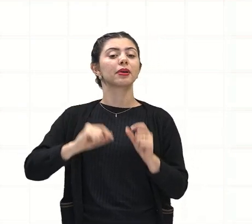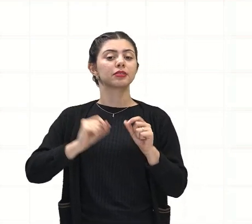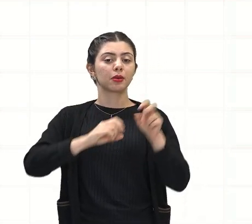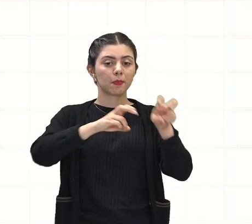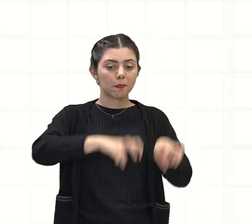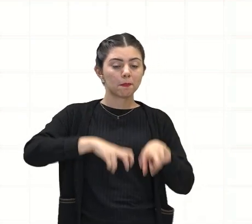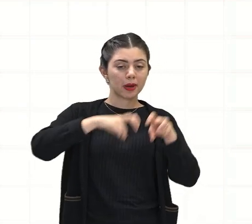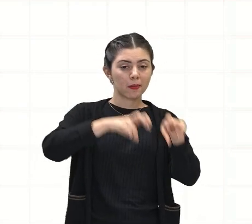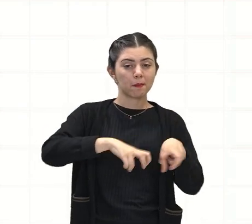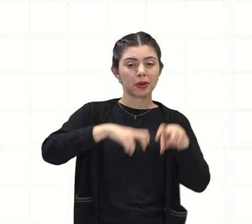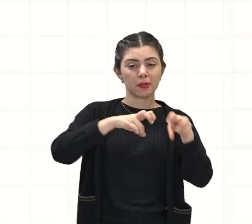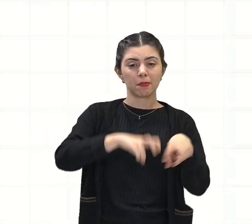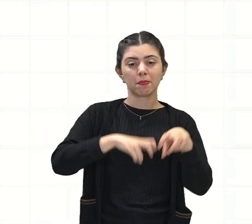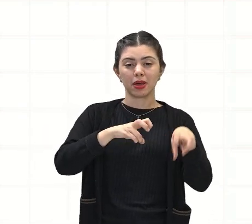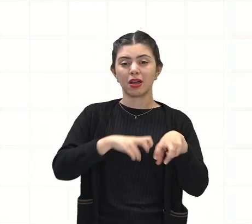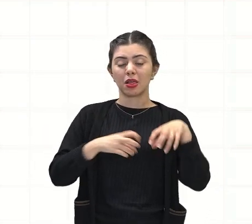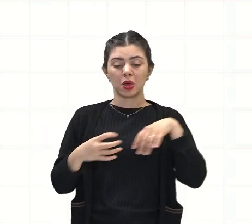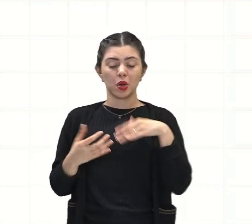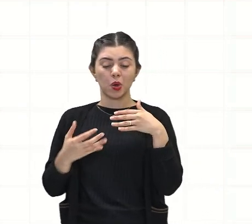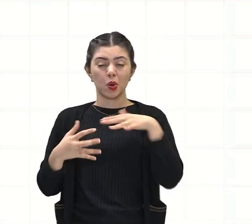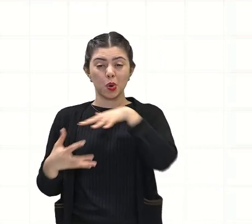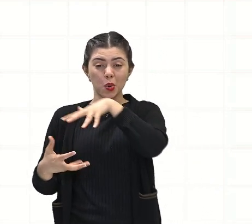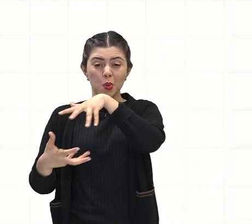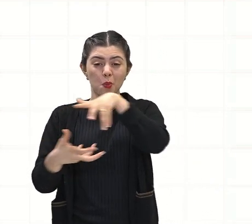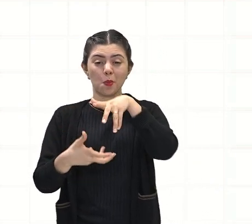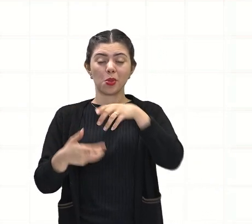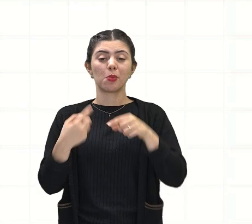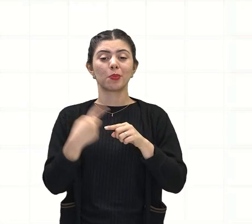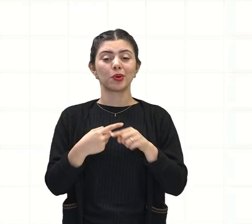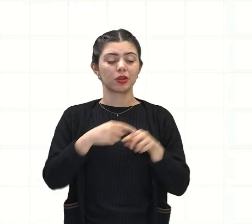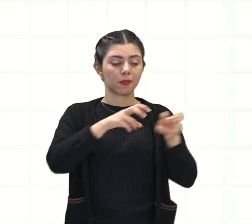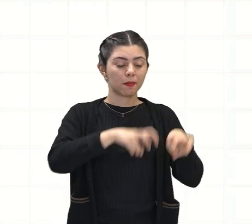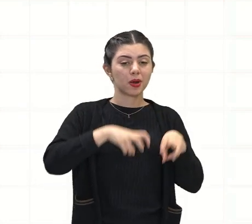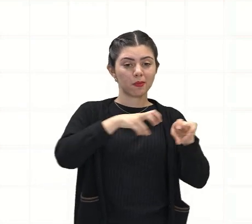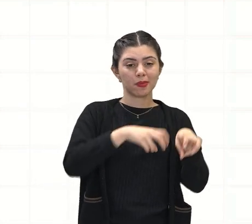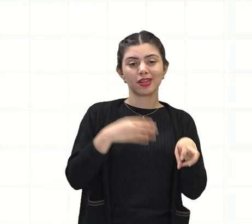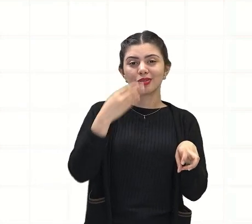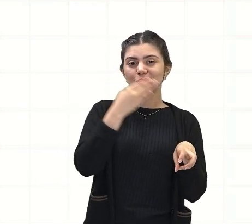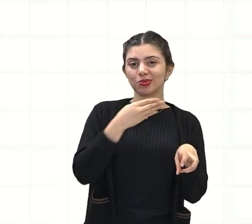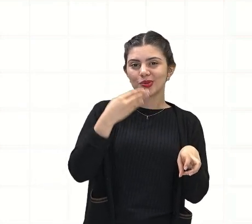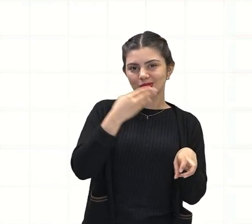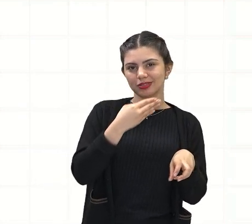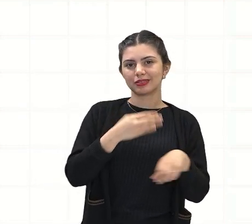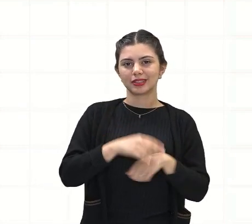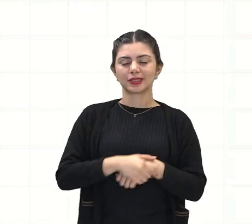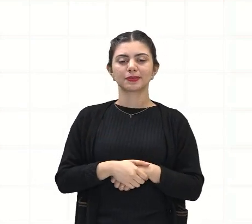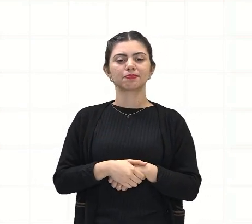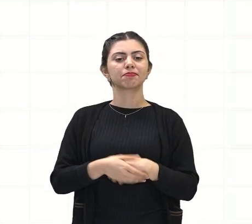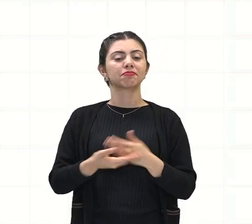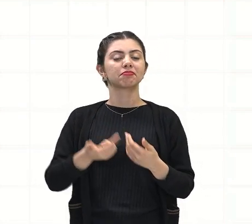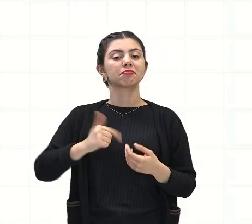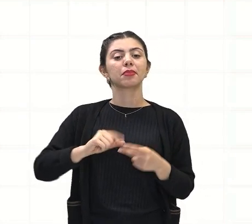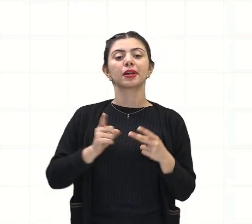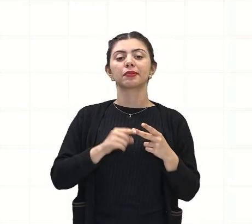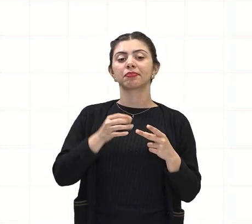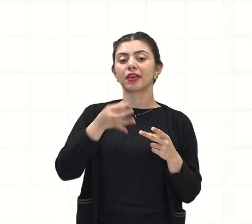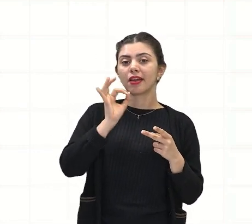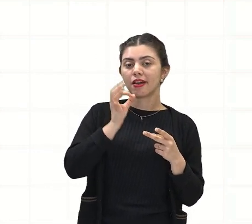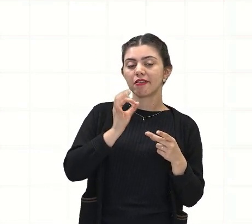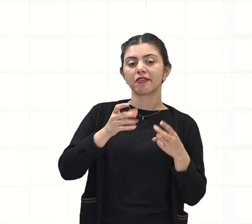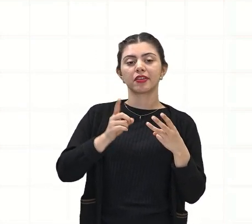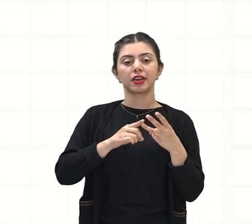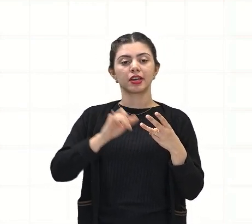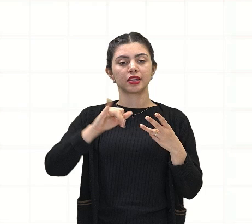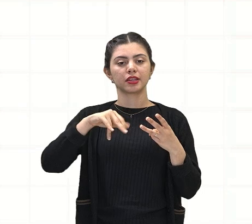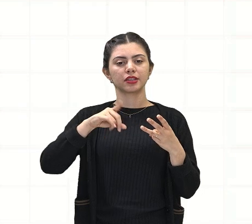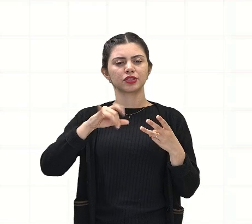do mundo devido ao cultivo de açúcar, café e